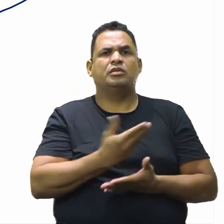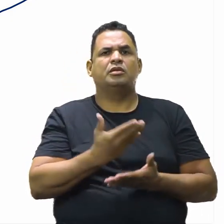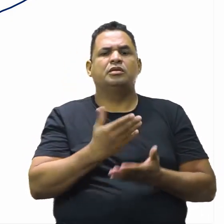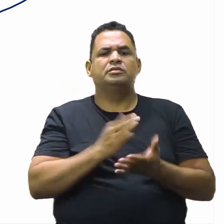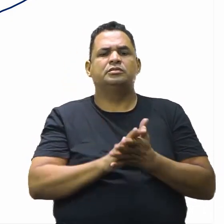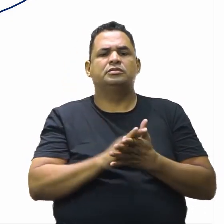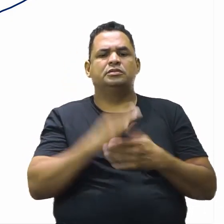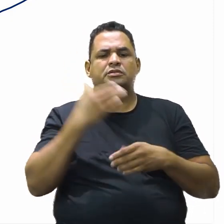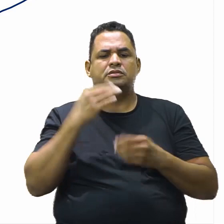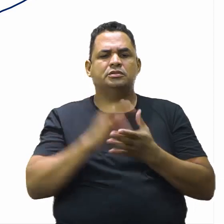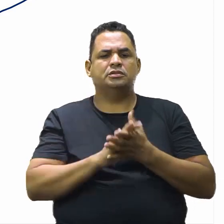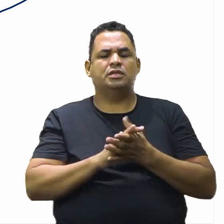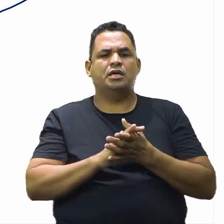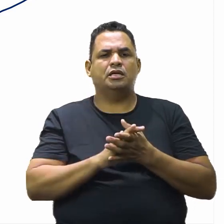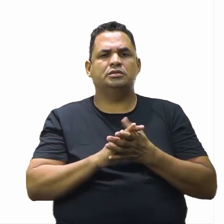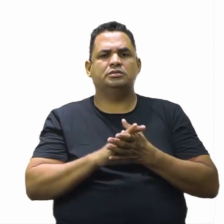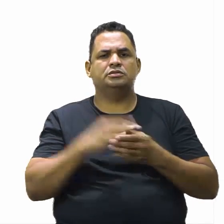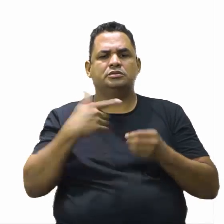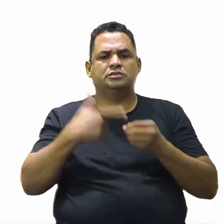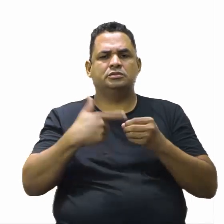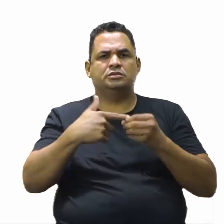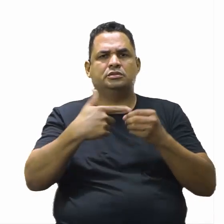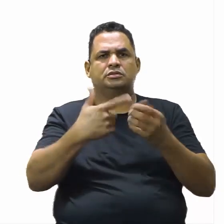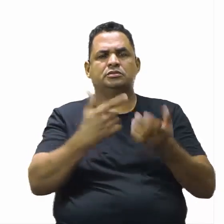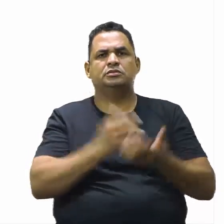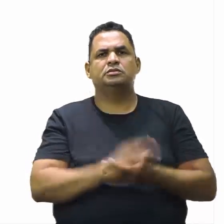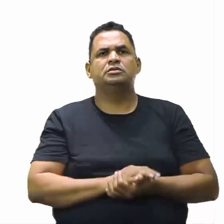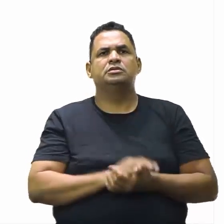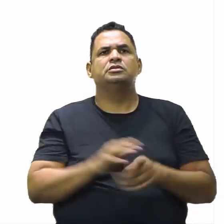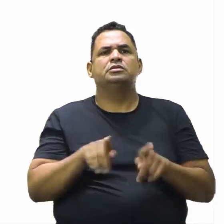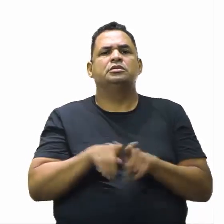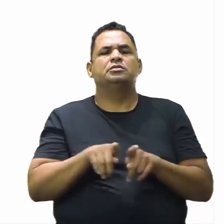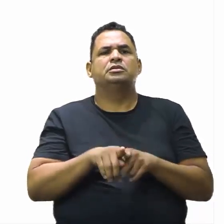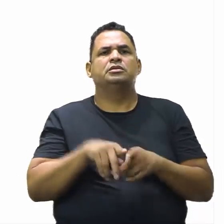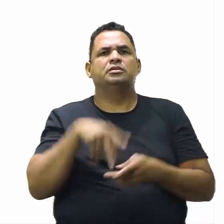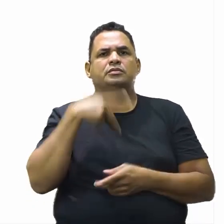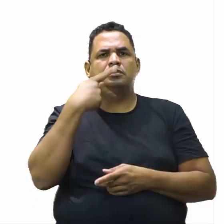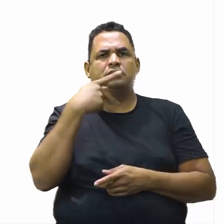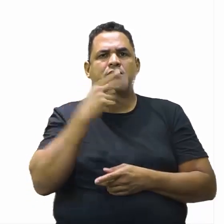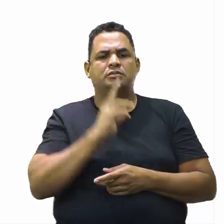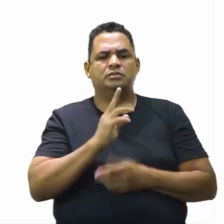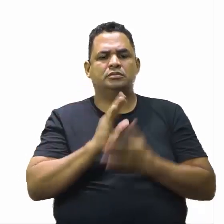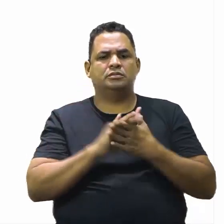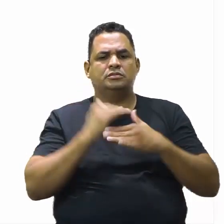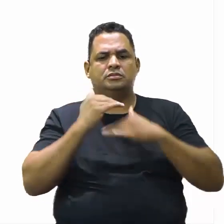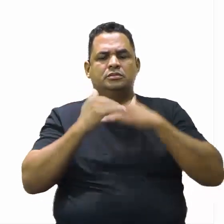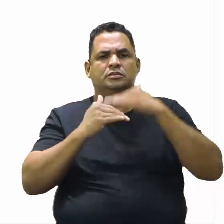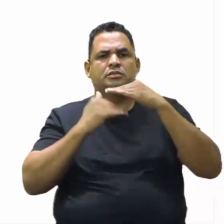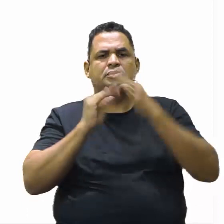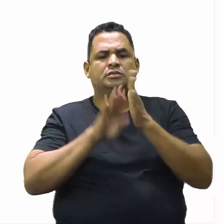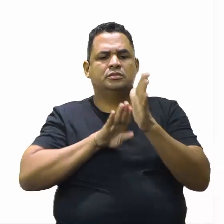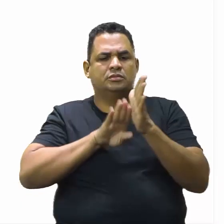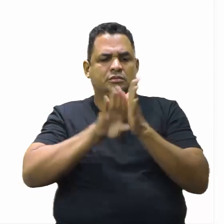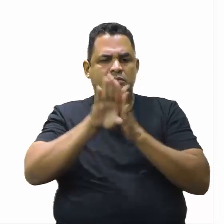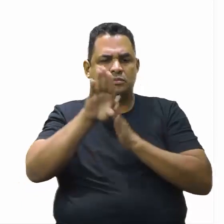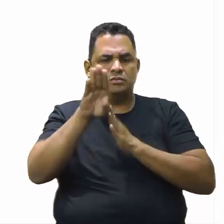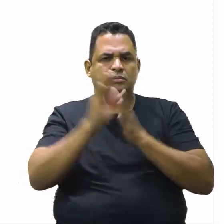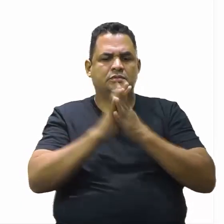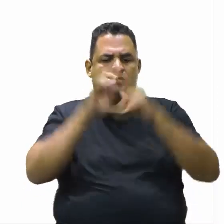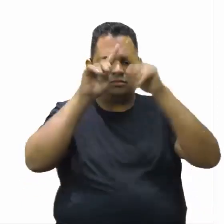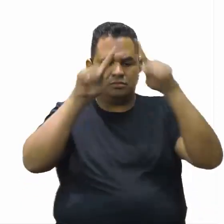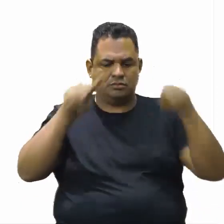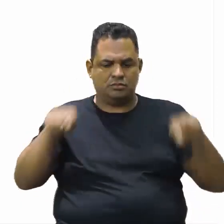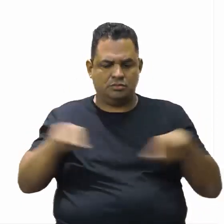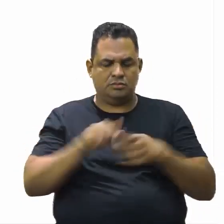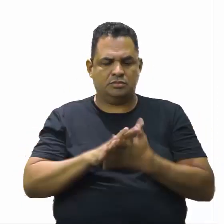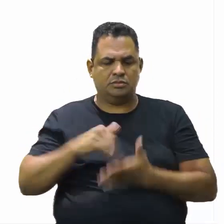nas cidades do estado de Rondônia. Falamos também sobre esse processo de evolução da pirâmide etária